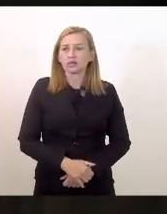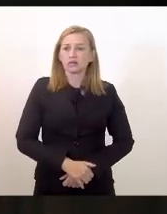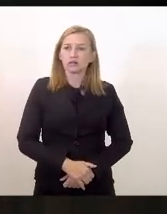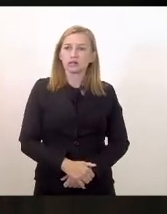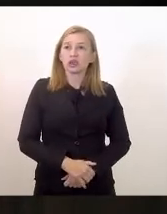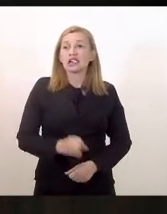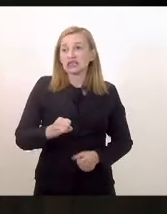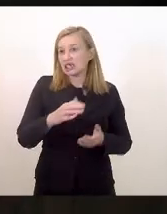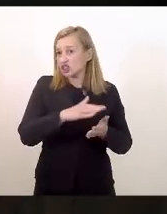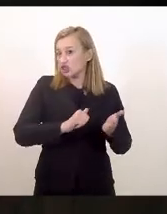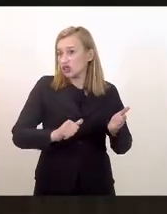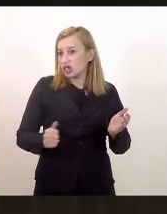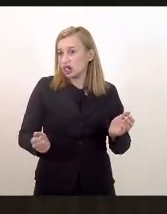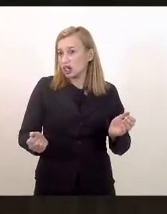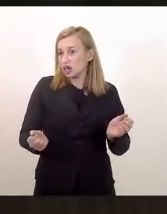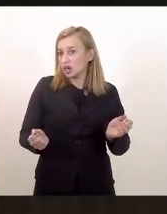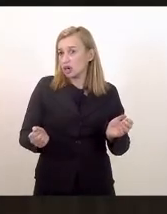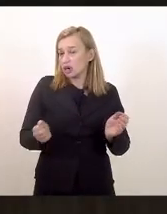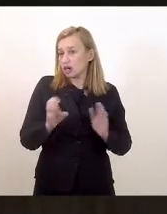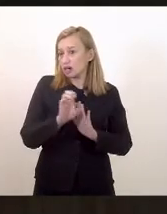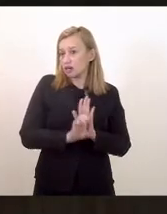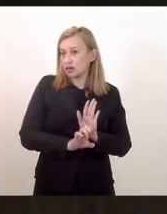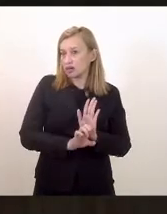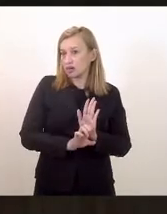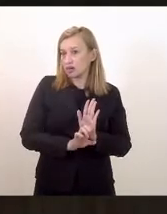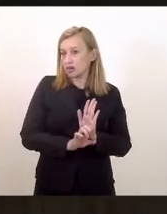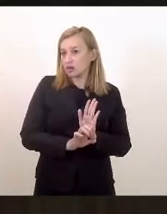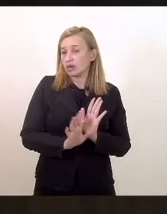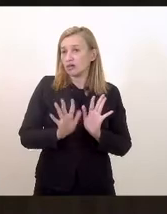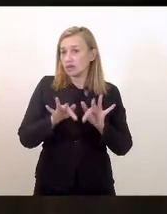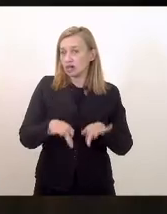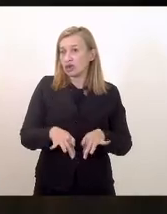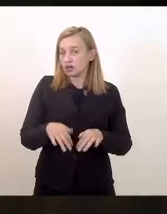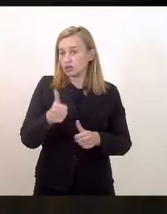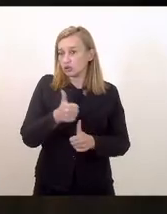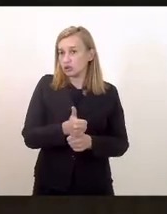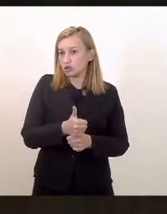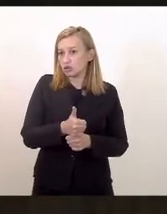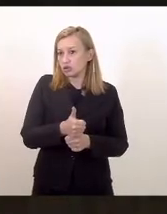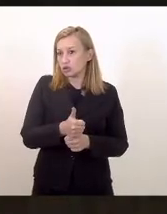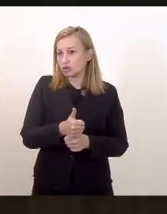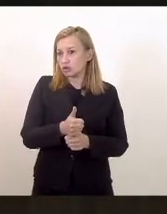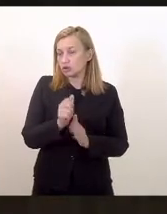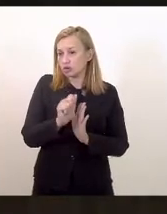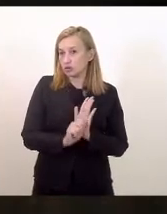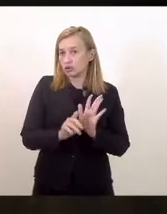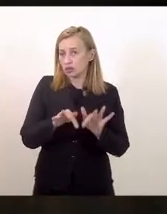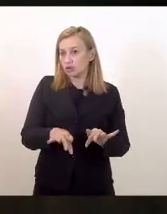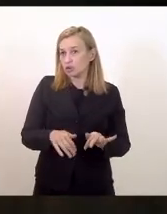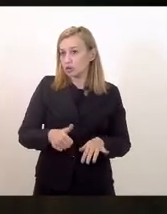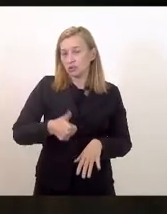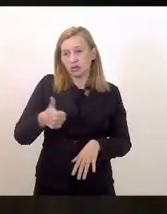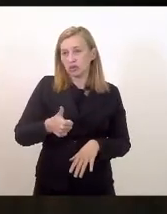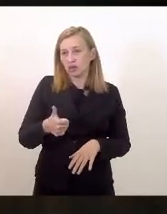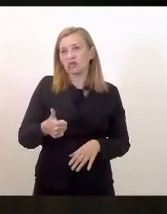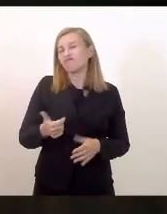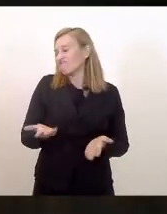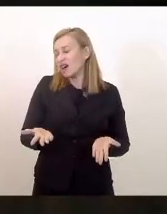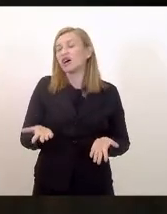Se retirar as emendas, eu concluo para o substitutivo e peço forma final de redação. Não dá, vai e volta em segunda de qualquer maneira. Está em primeira, não tem urgência. Okay,